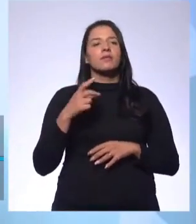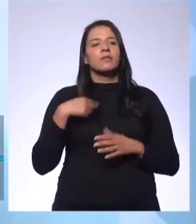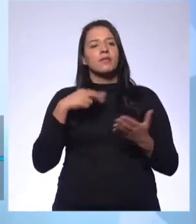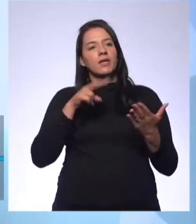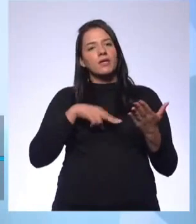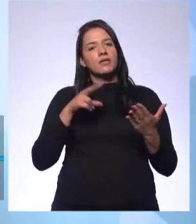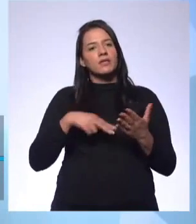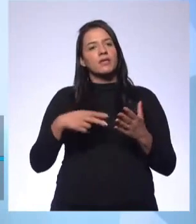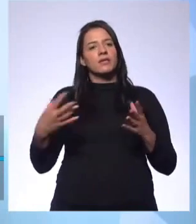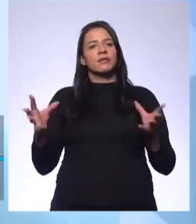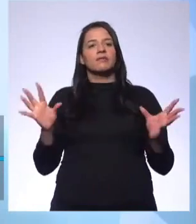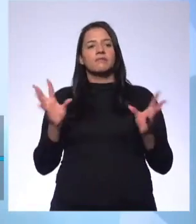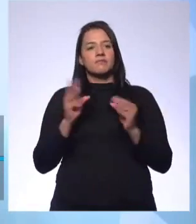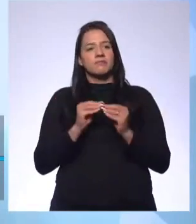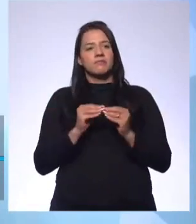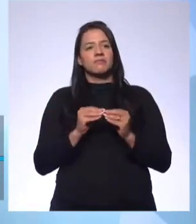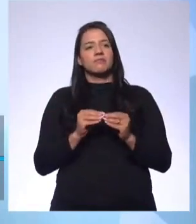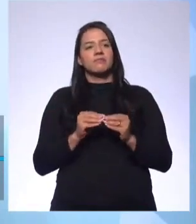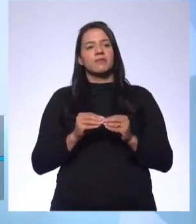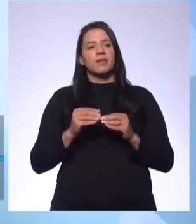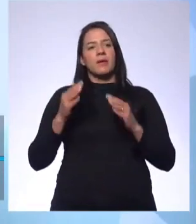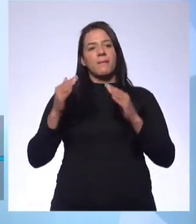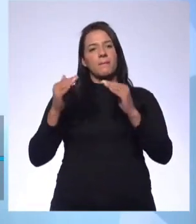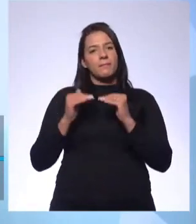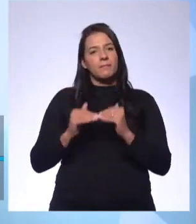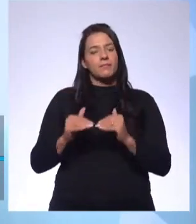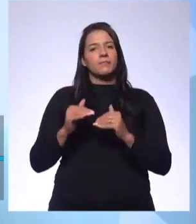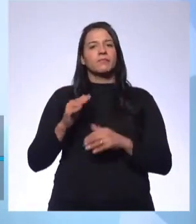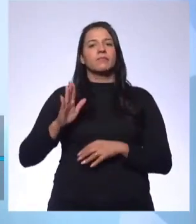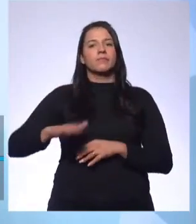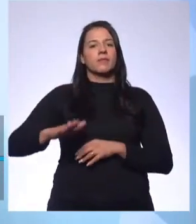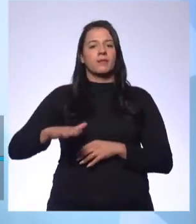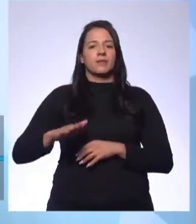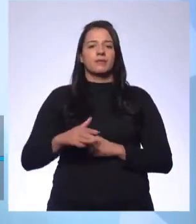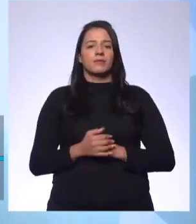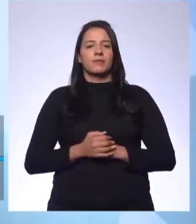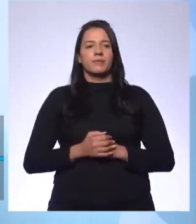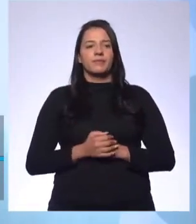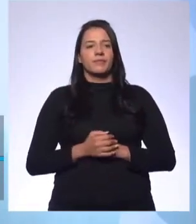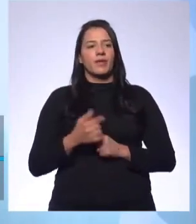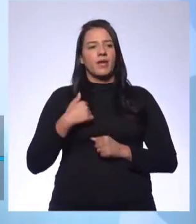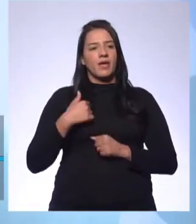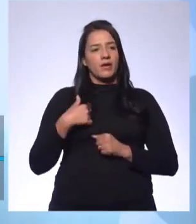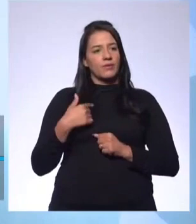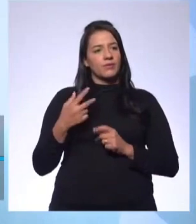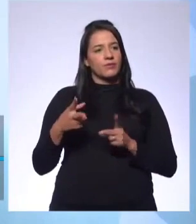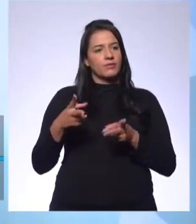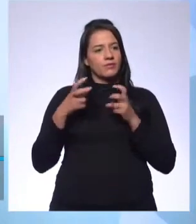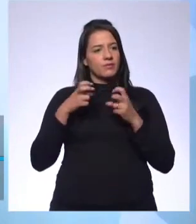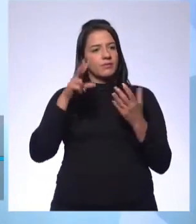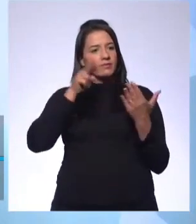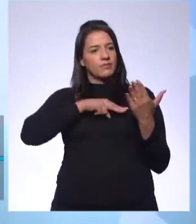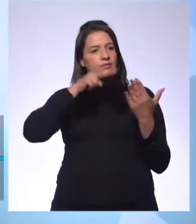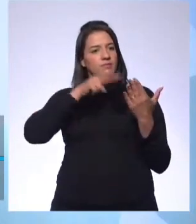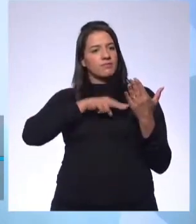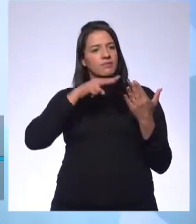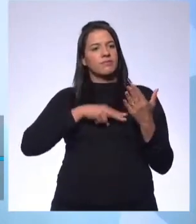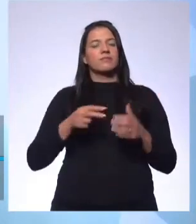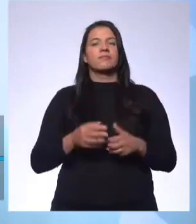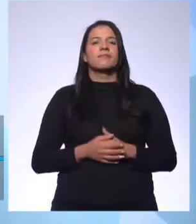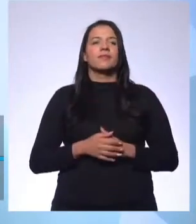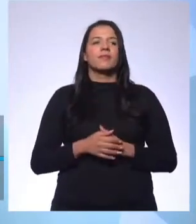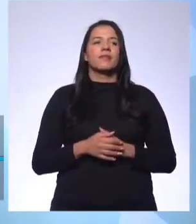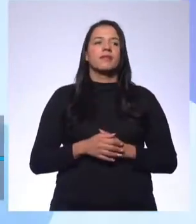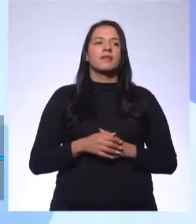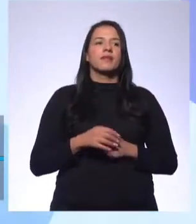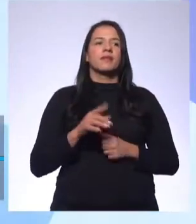dá a impressão que a Alice é mais novinha do que a Ana. Essa impressão que eu tenho, essa leitura que eu faço. A professora Franciele fala